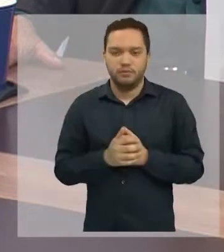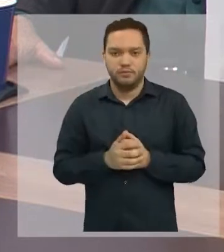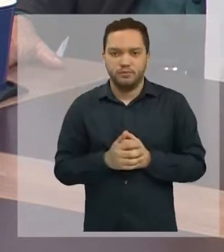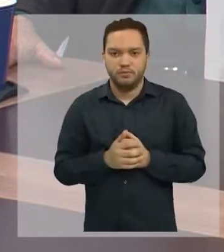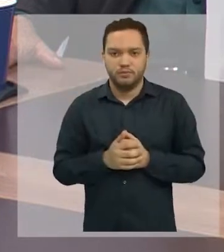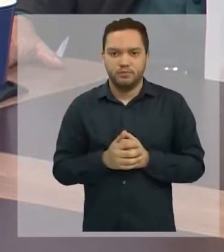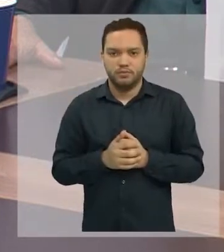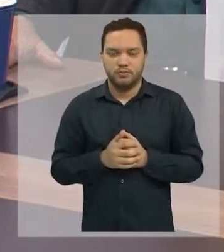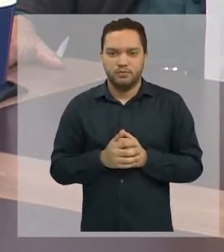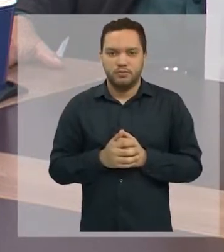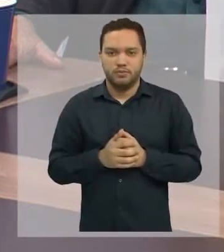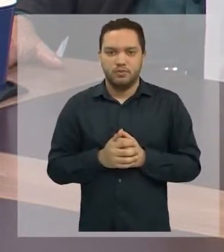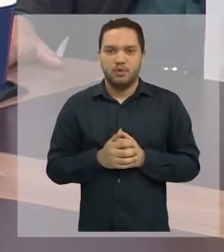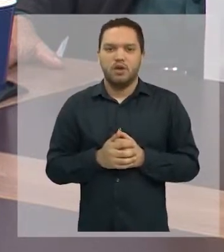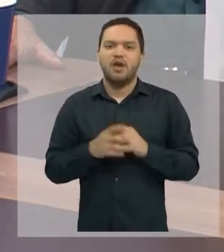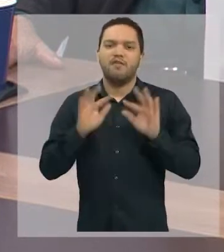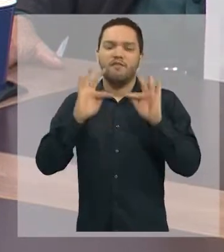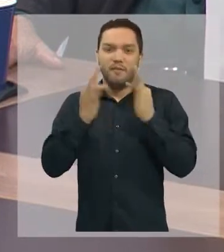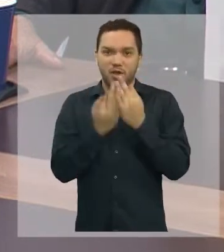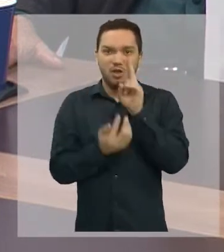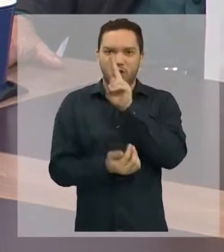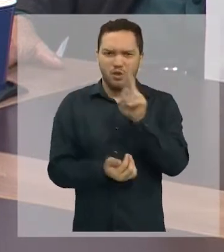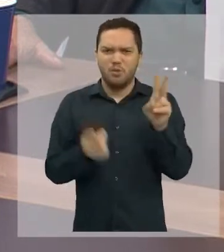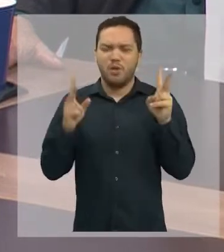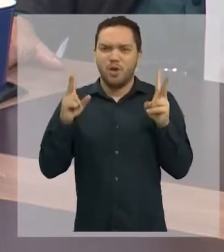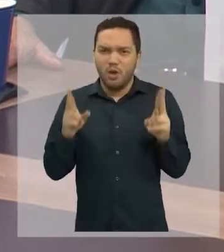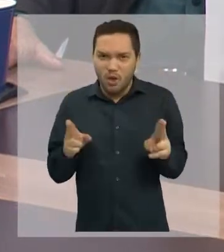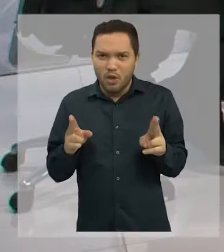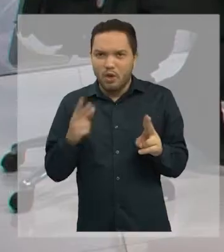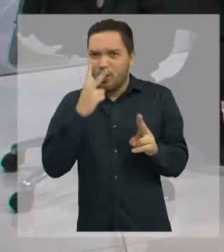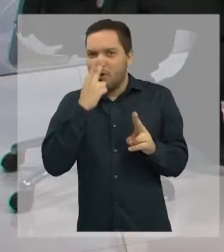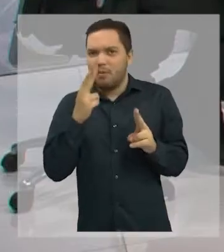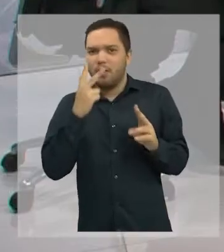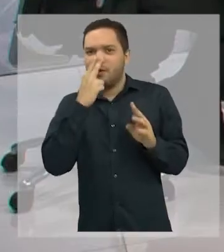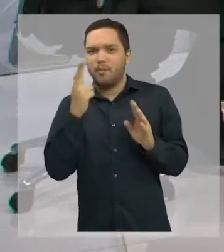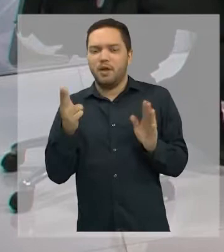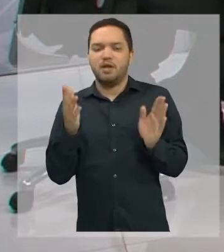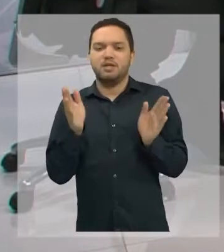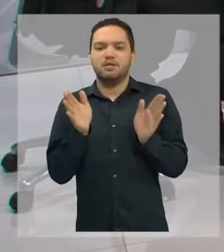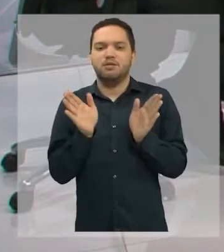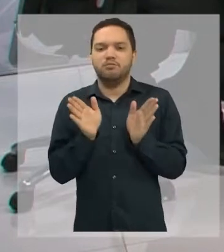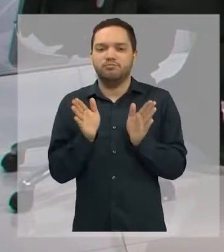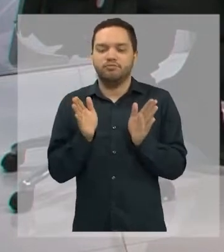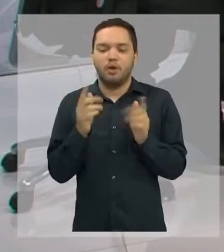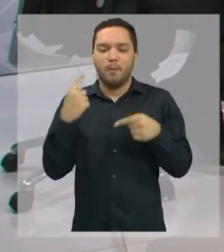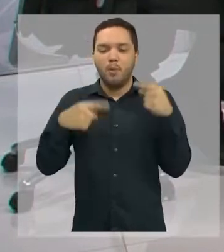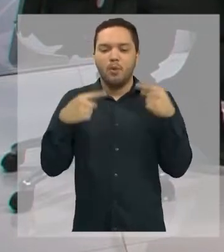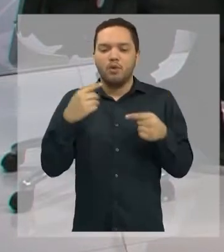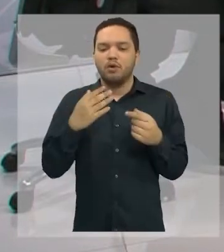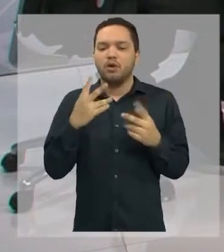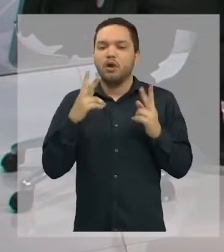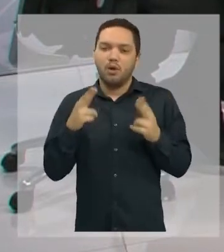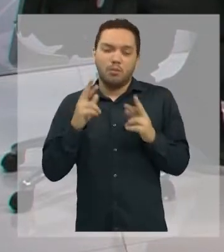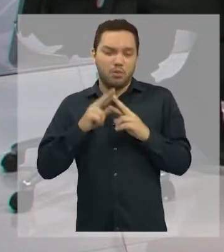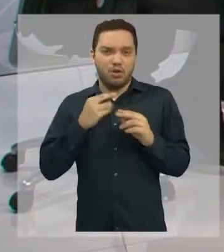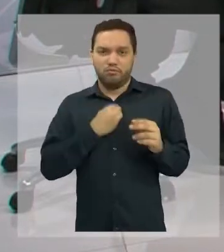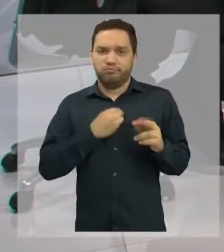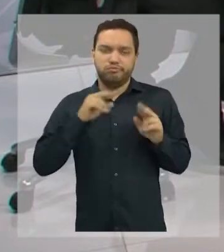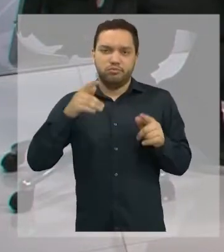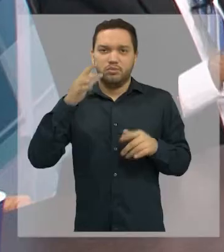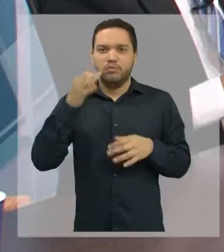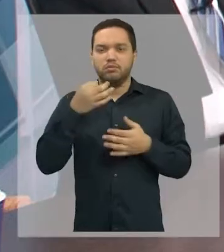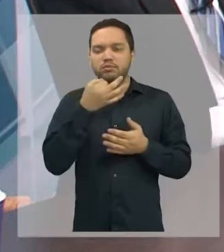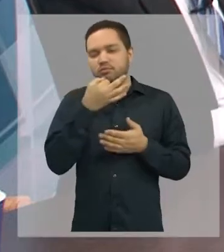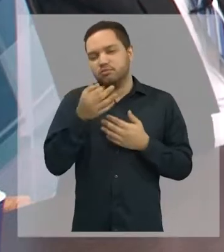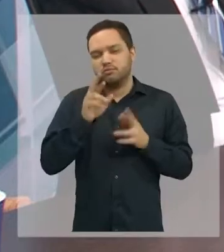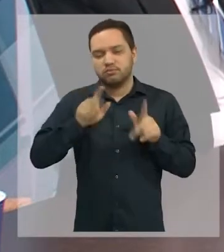muitas vezes o mesmo sobrenome não significa que seja a mesma linhagem política. Mas, Rui, porque os grandes clãs se dividem. Mas se